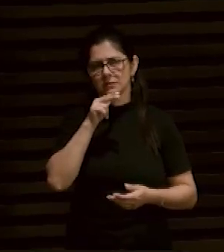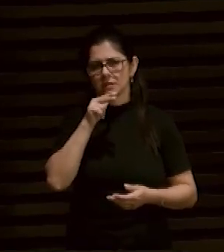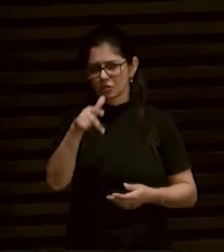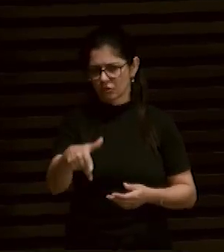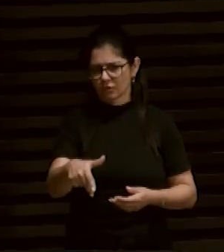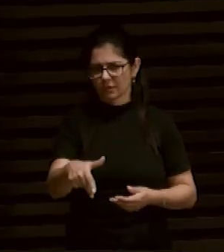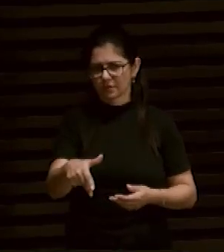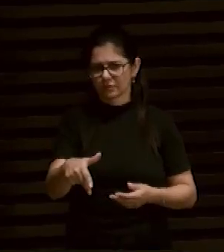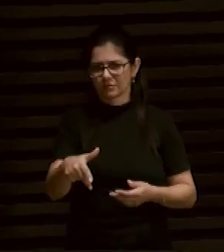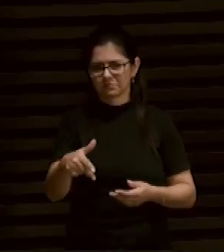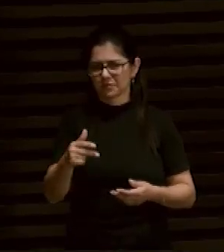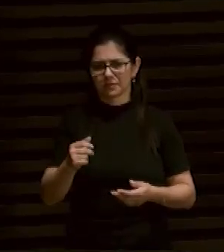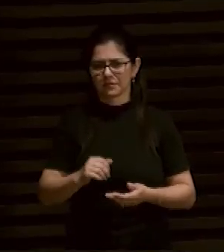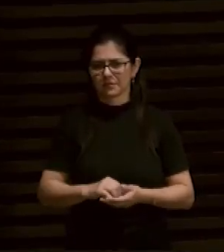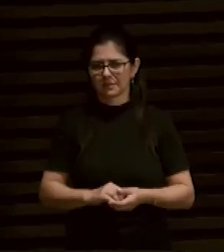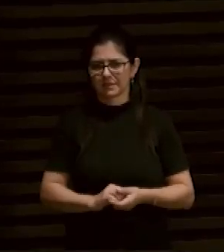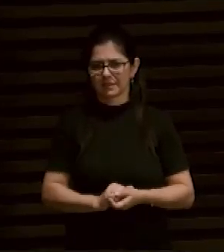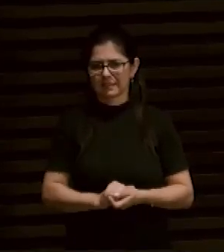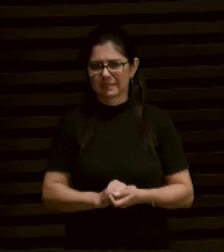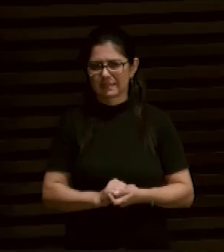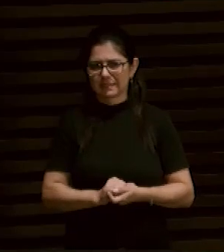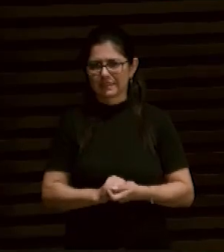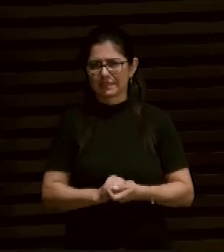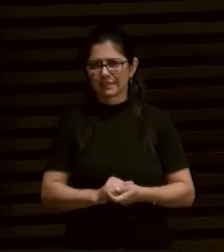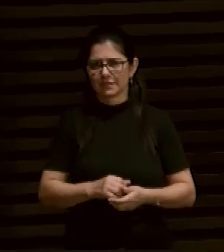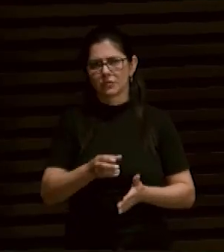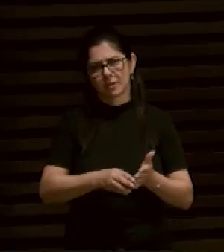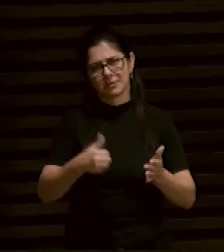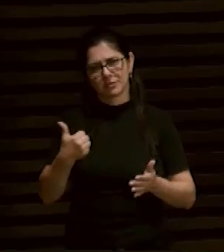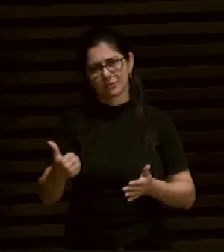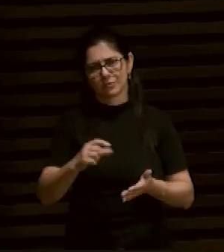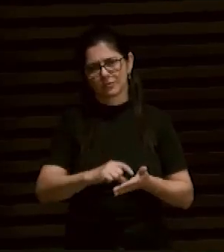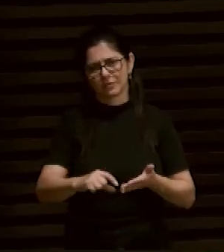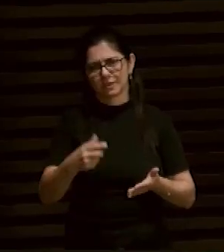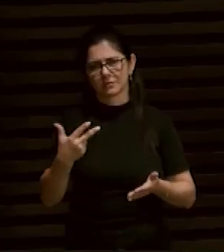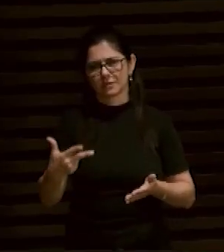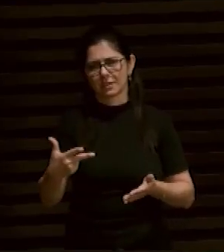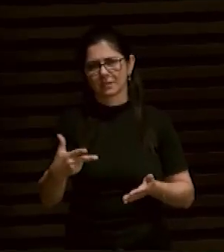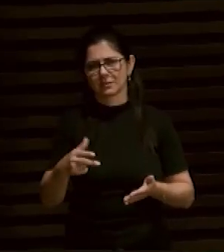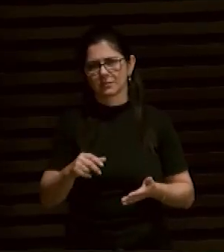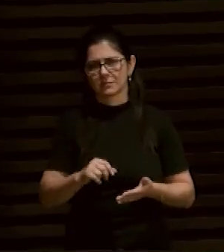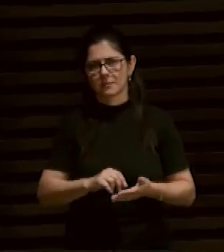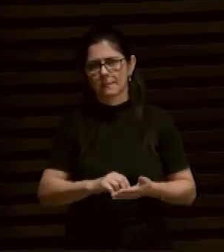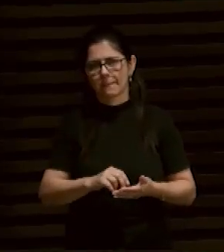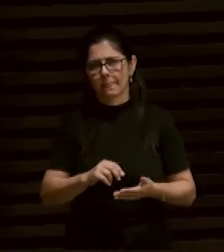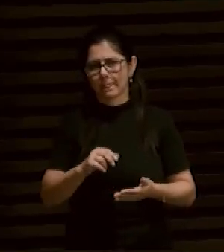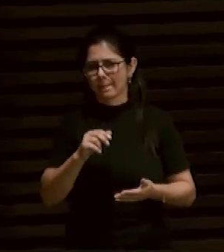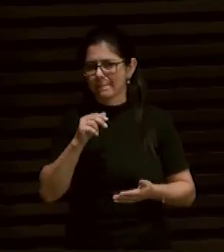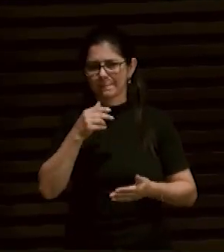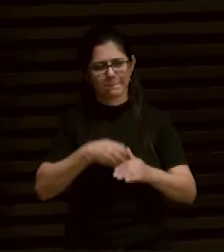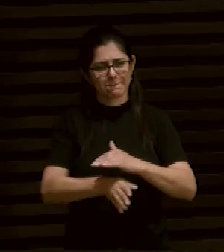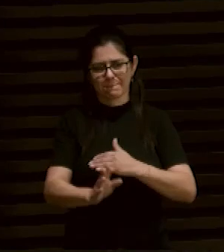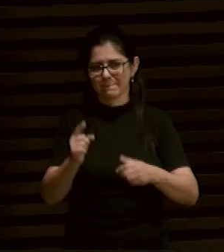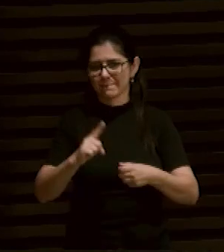ele vai de mal a pior. O texto fala, por exemplo, irmãos, no capítulo 1, no verso 3, que Jonas ele desceu a Jope, ele saiu da sua terra e foi até